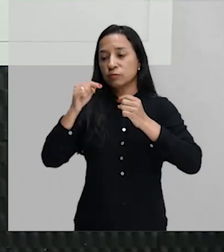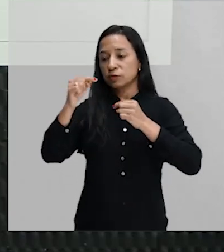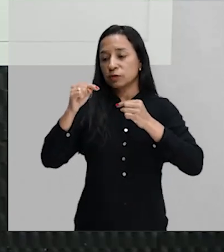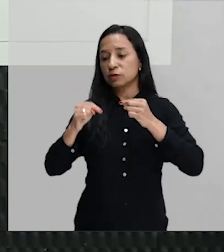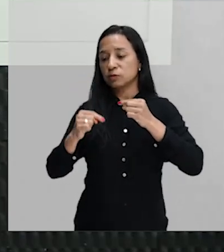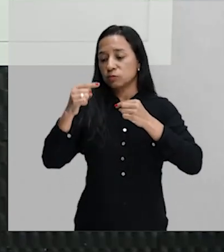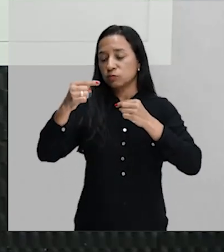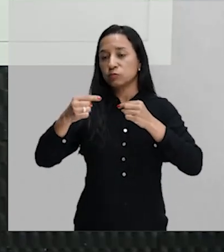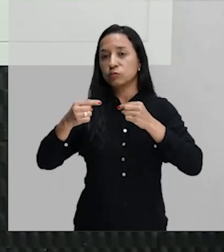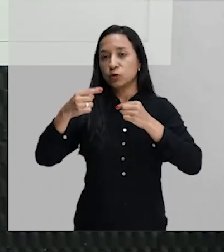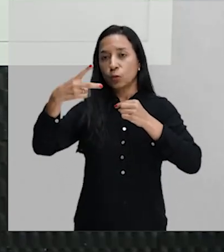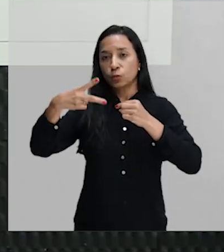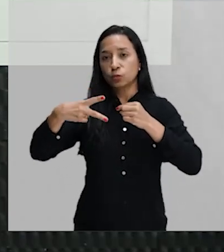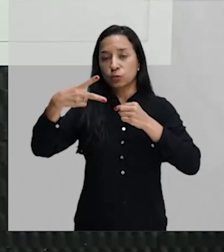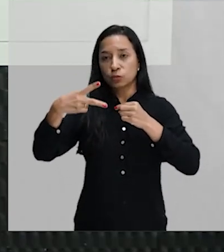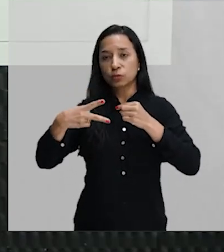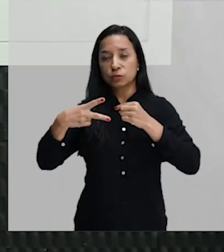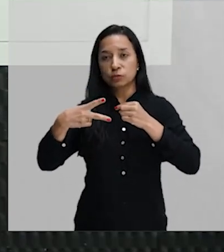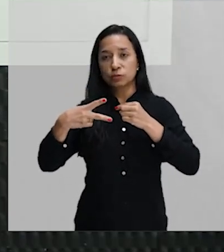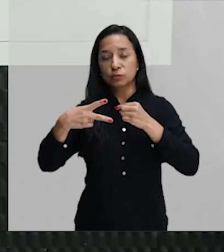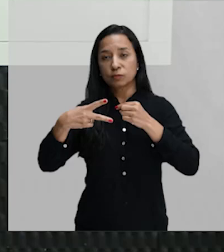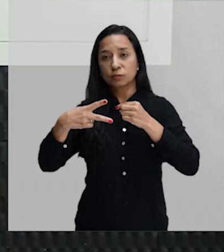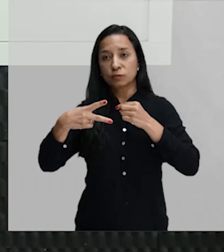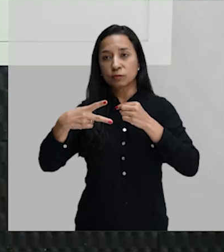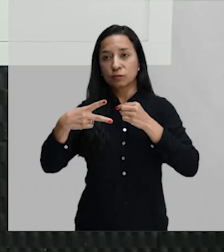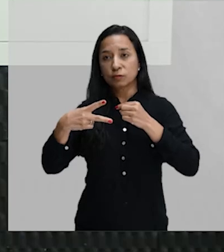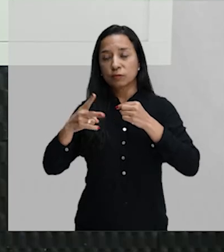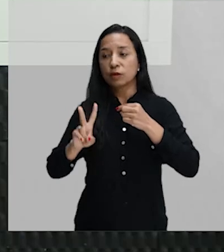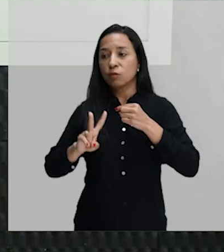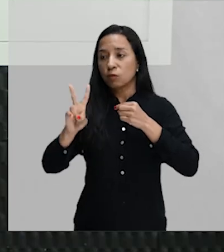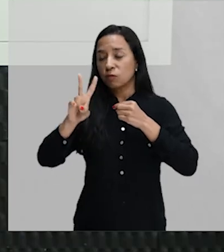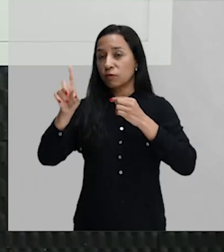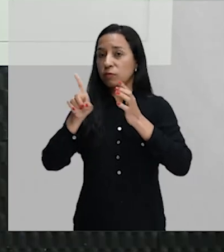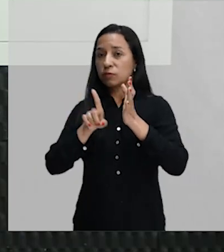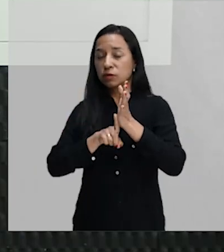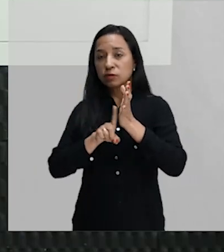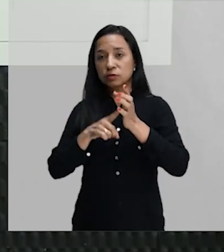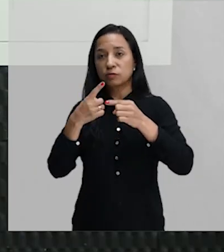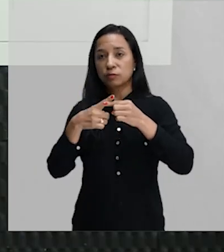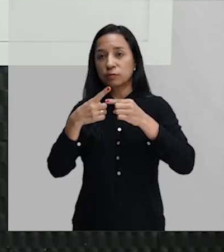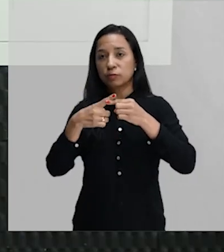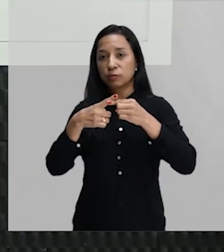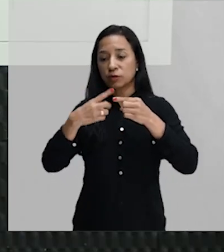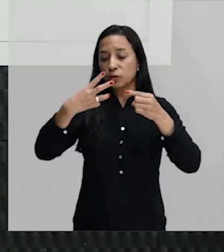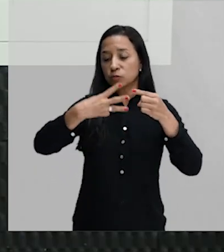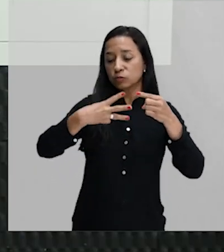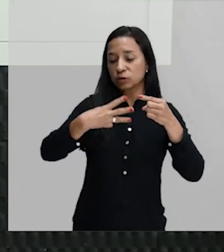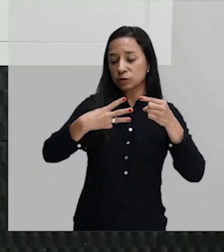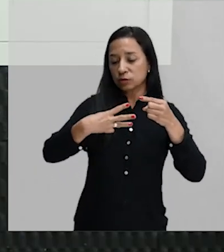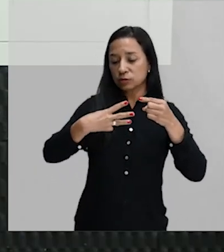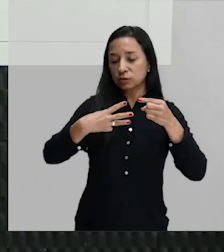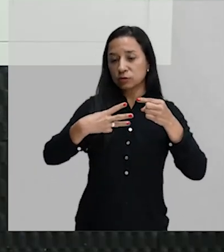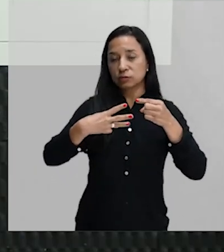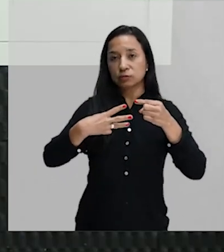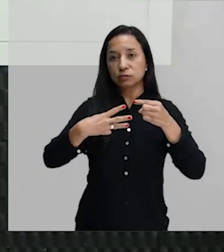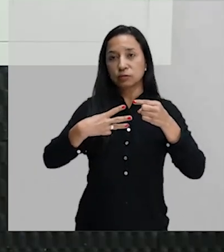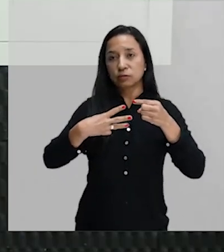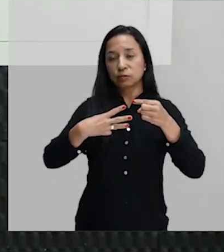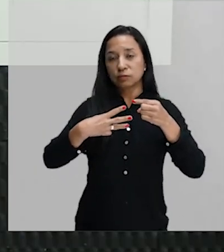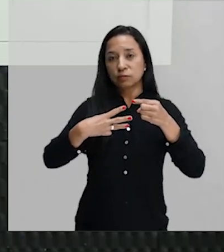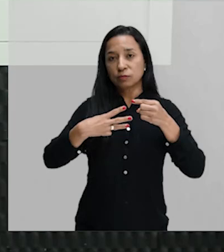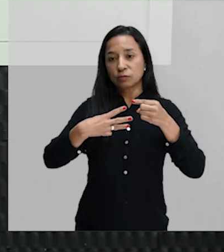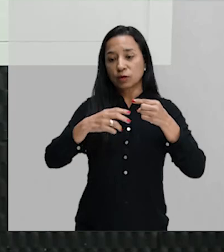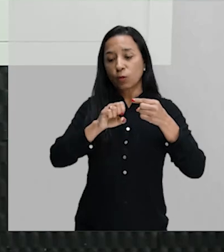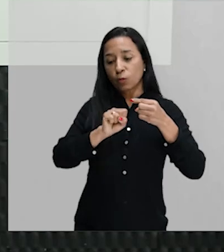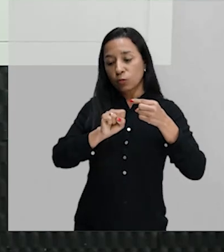seno quanto o cosseno será o valor negativo, porque no terceiro quadrante, ó, tanto